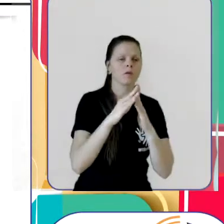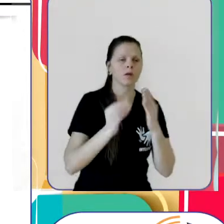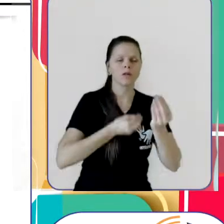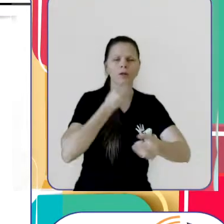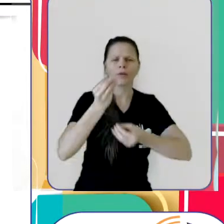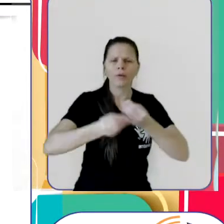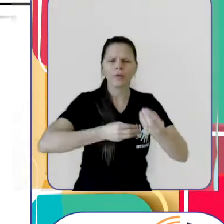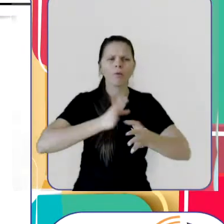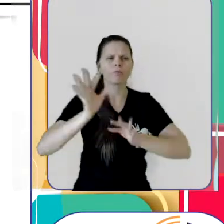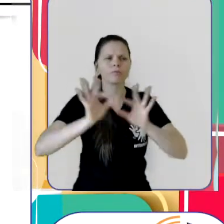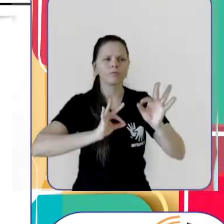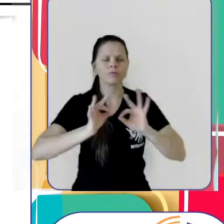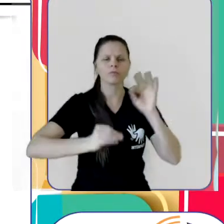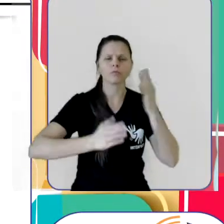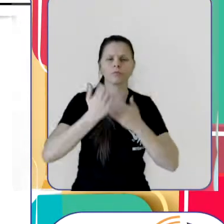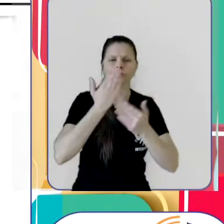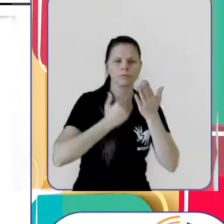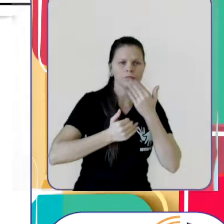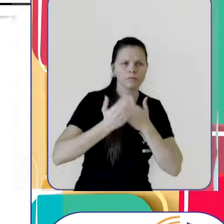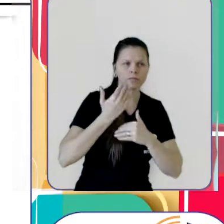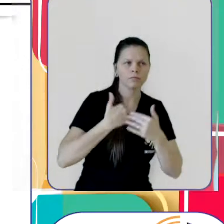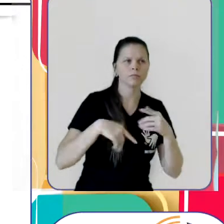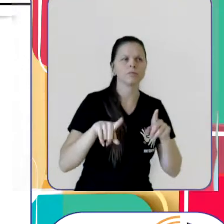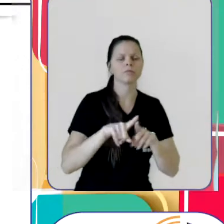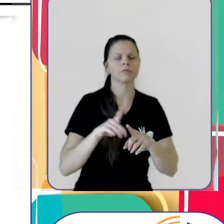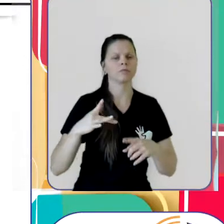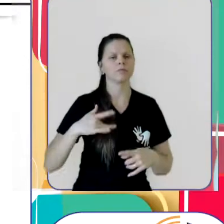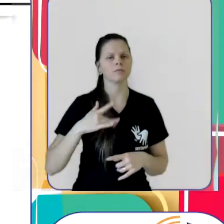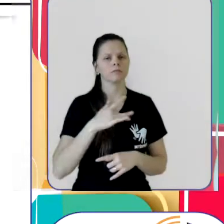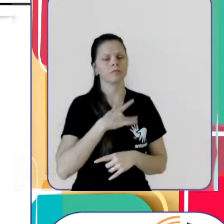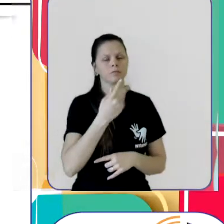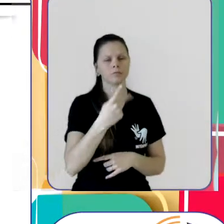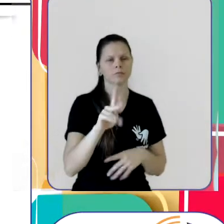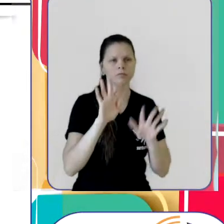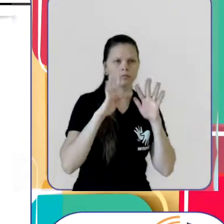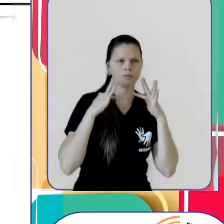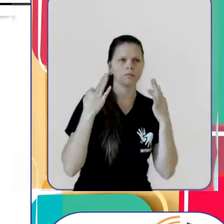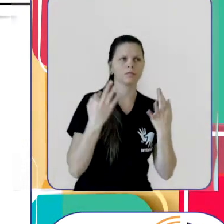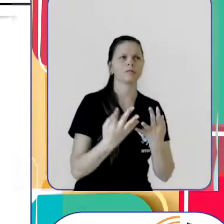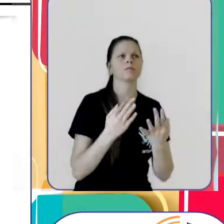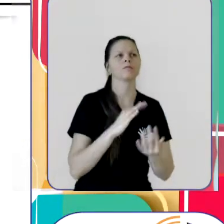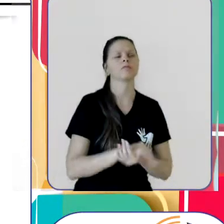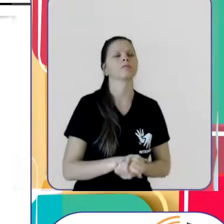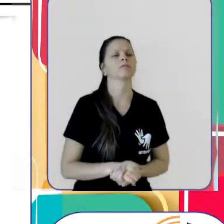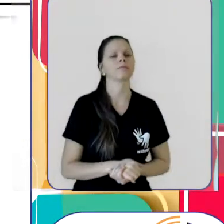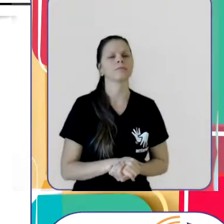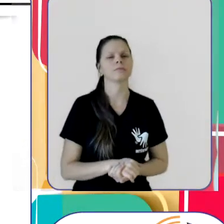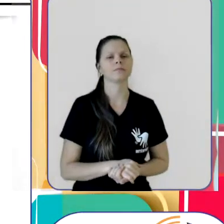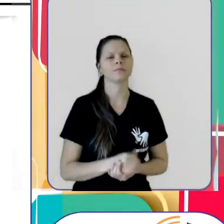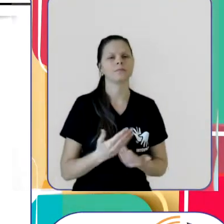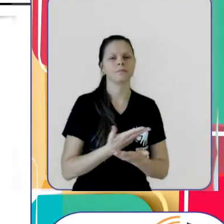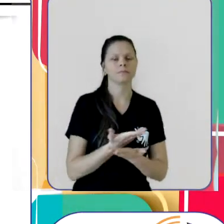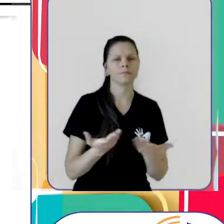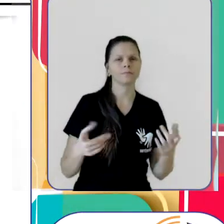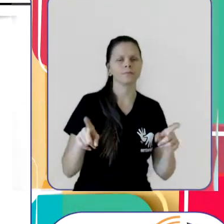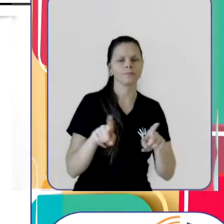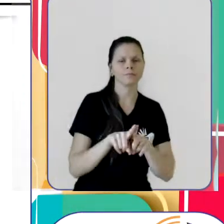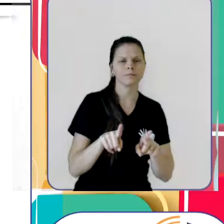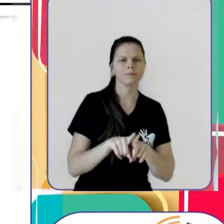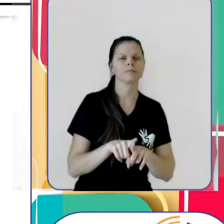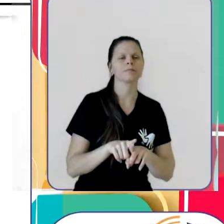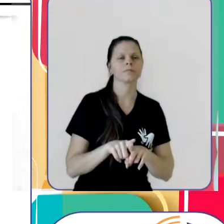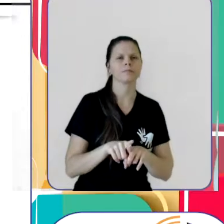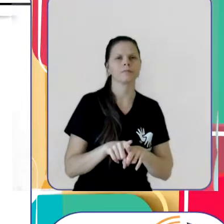suas condições de alimentação, a questão da saúde da sua família, né, essa longitudinalidade,